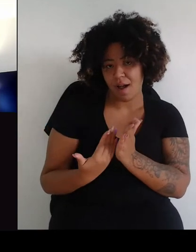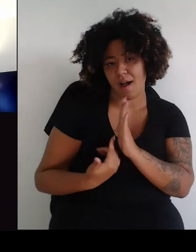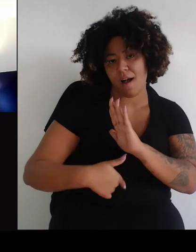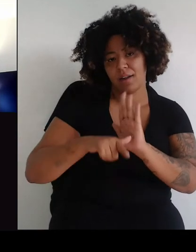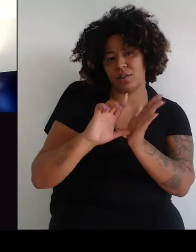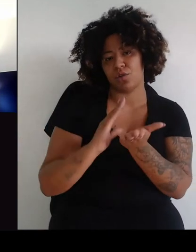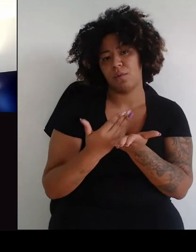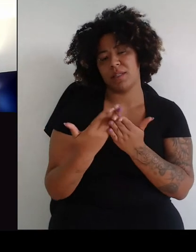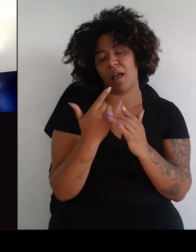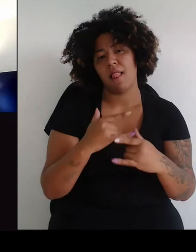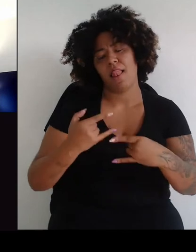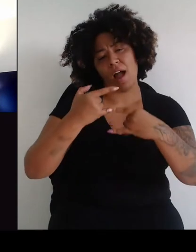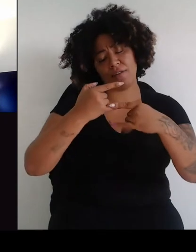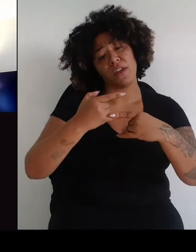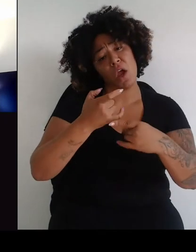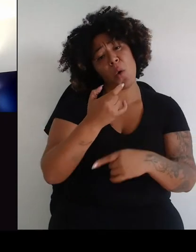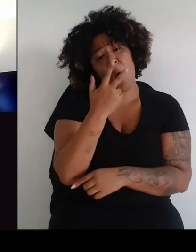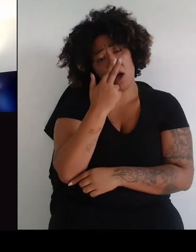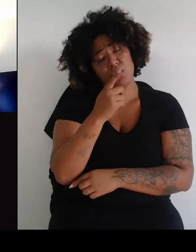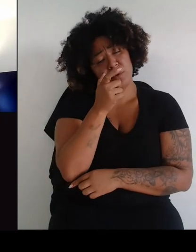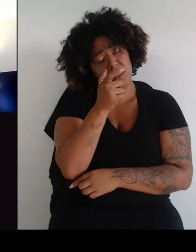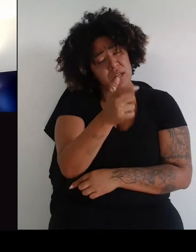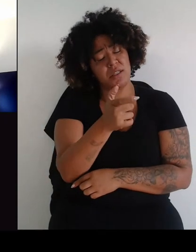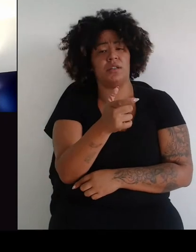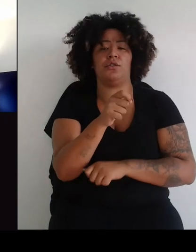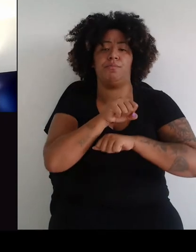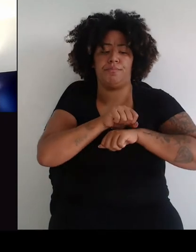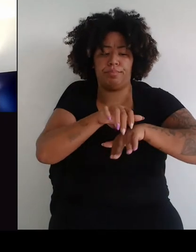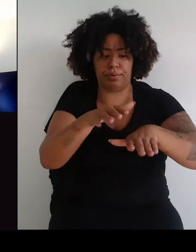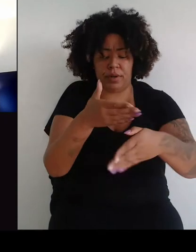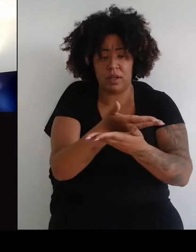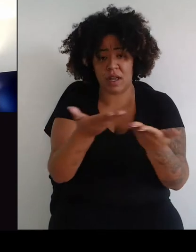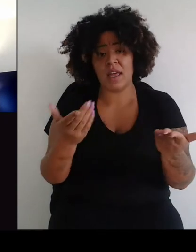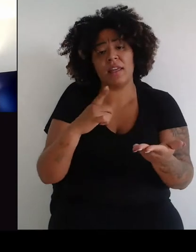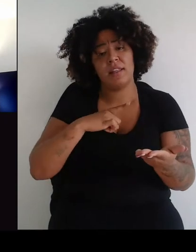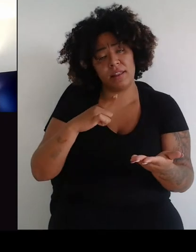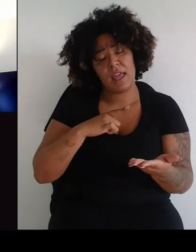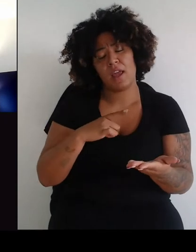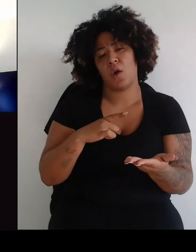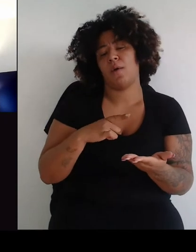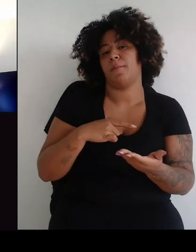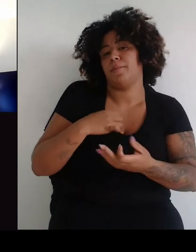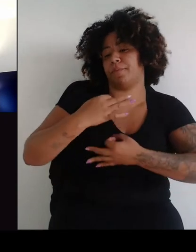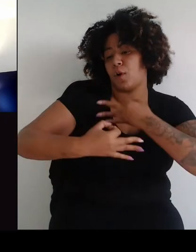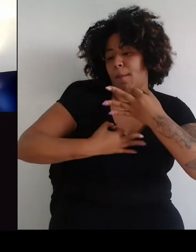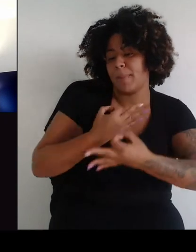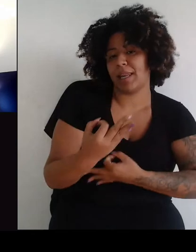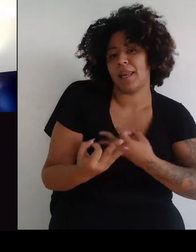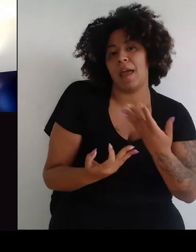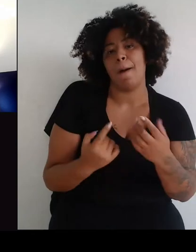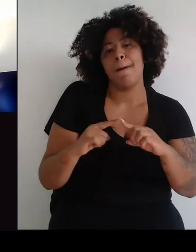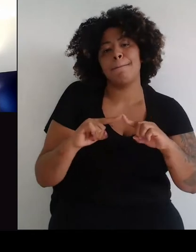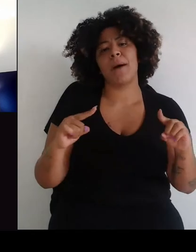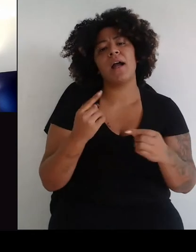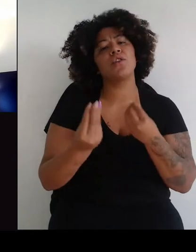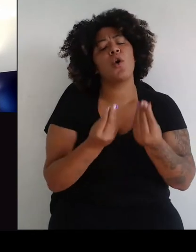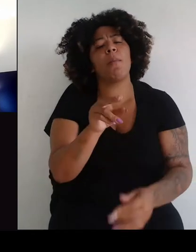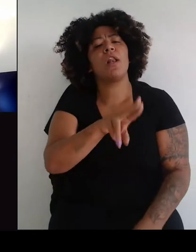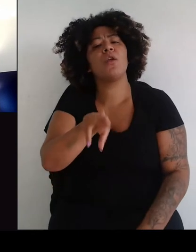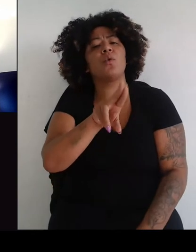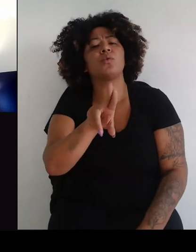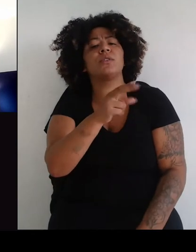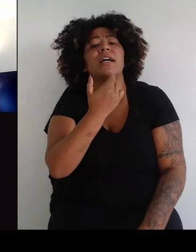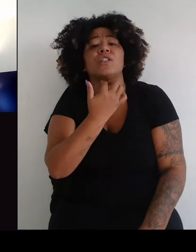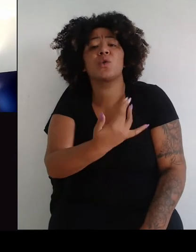público que eu acho que vocês fizeram alguns comentários muito interessantes que a questão da cor no trabalho do bacon